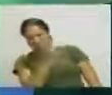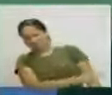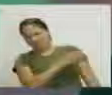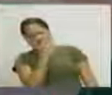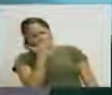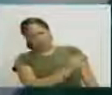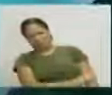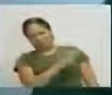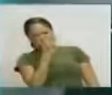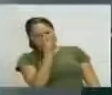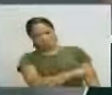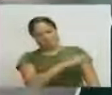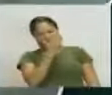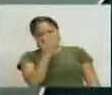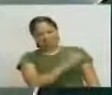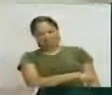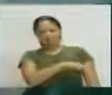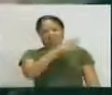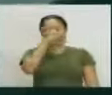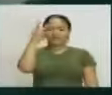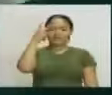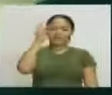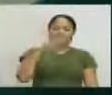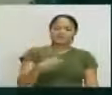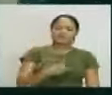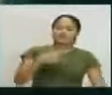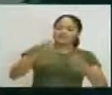Lamentavelmente, se a gente precisa de ter segurança,